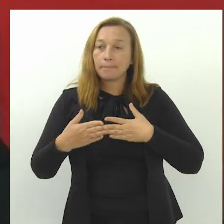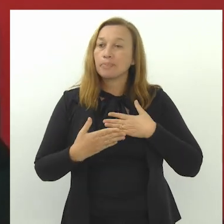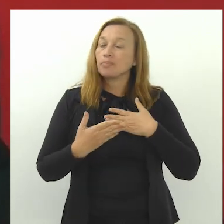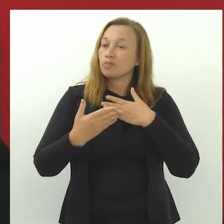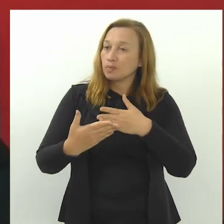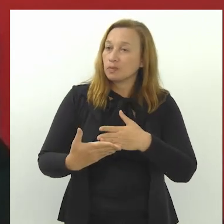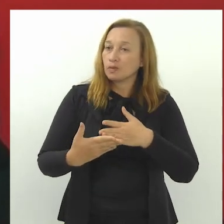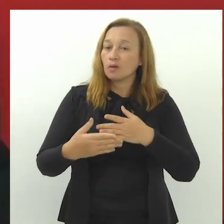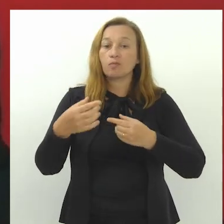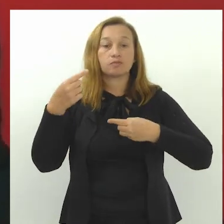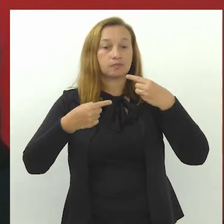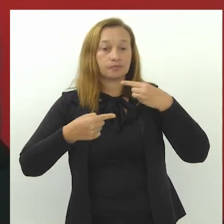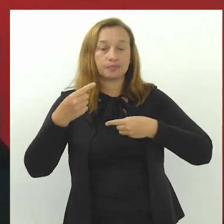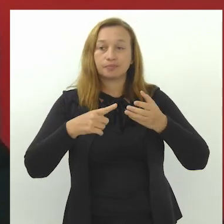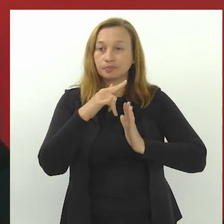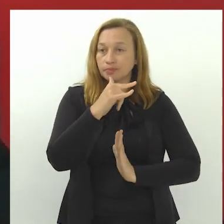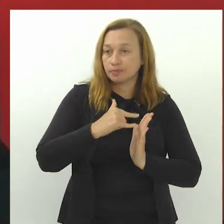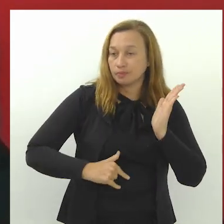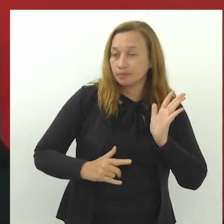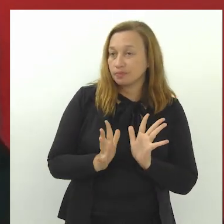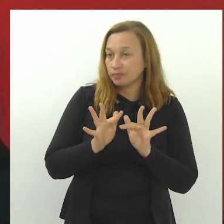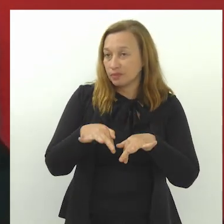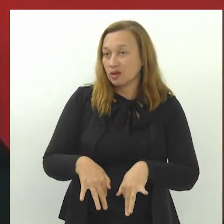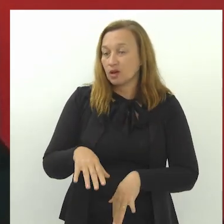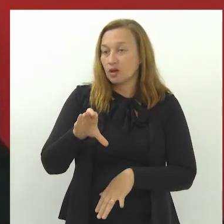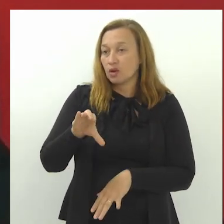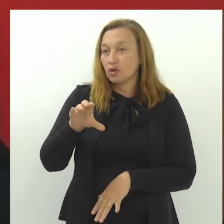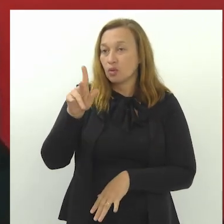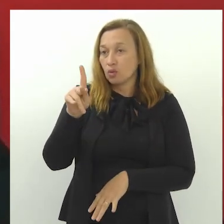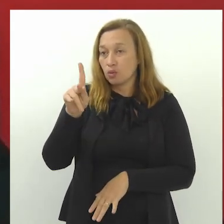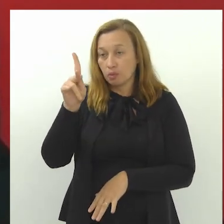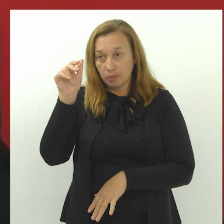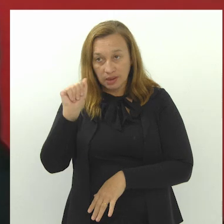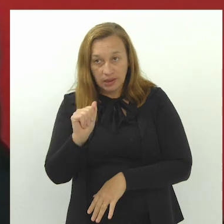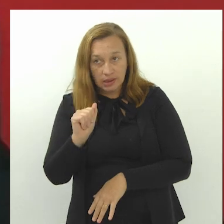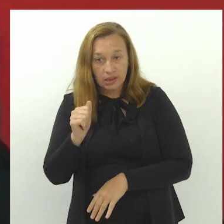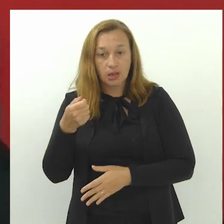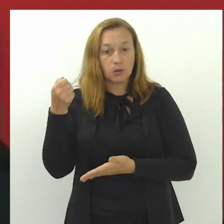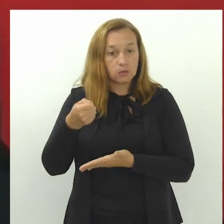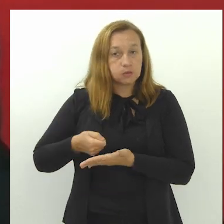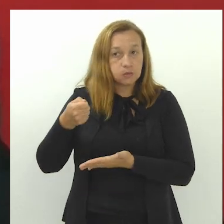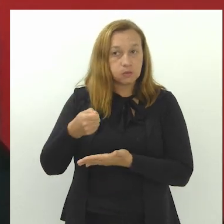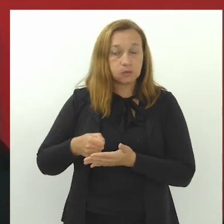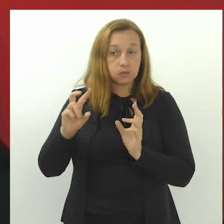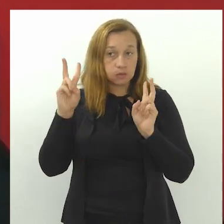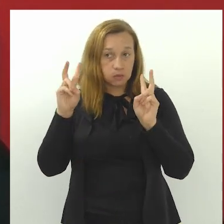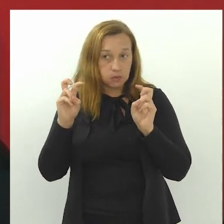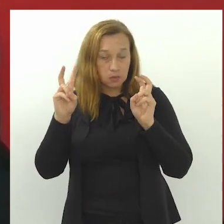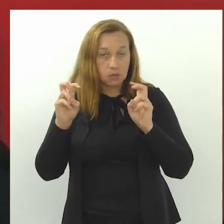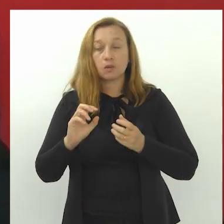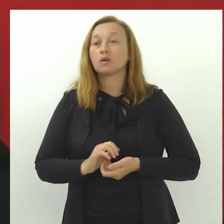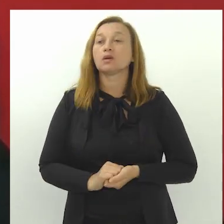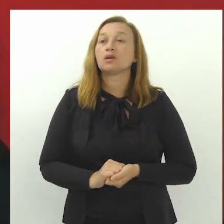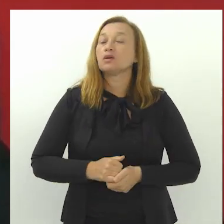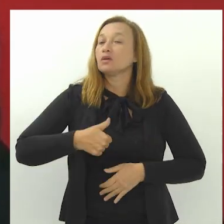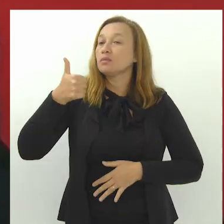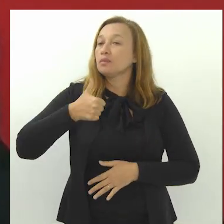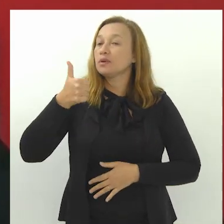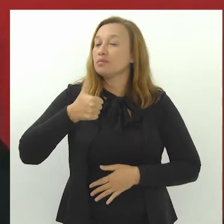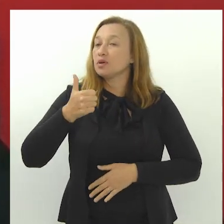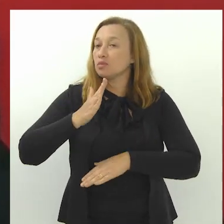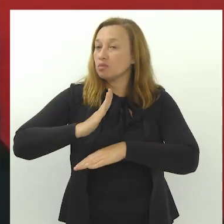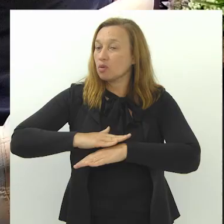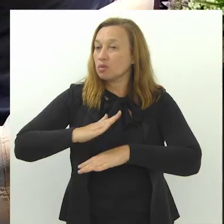brasileiro, que conduziu as negociações do documento final da cúpula, ele insistia nesses pontos,